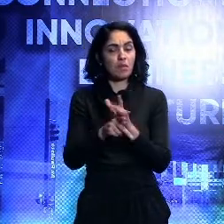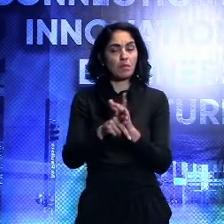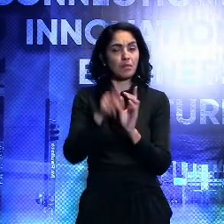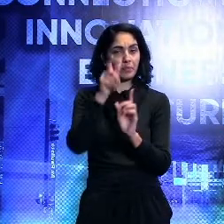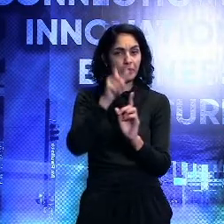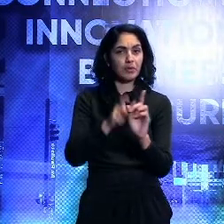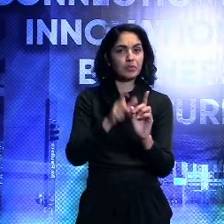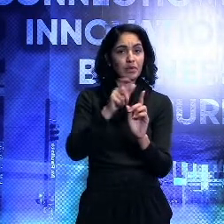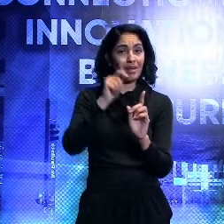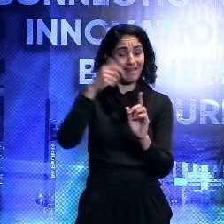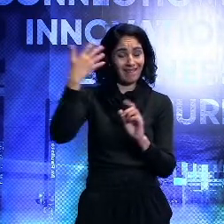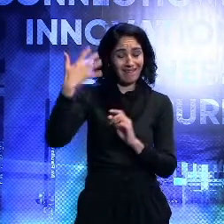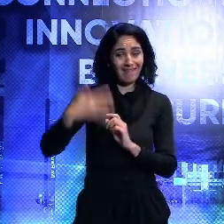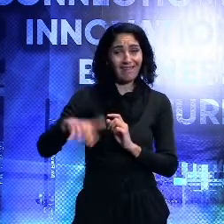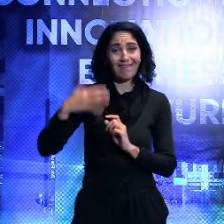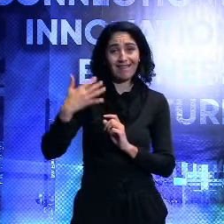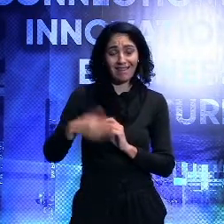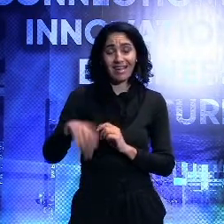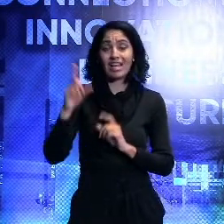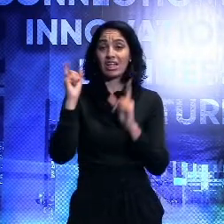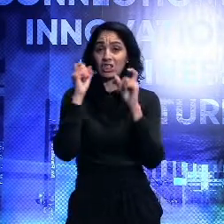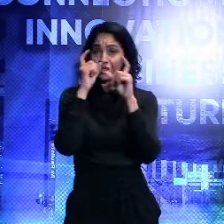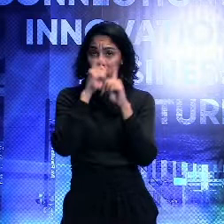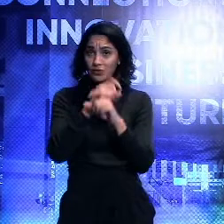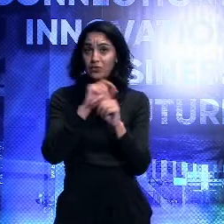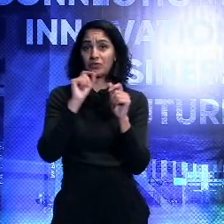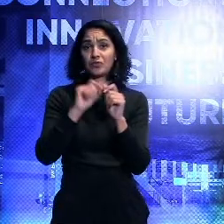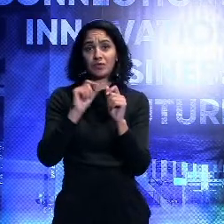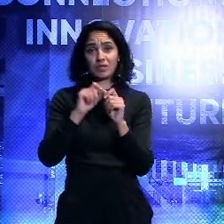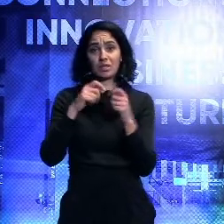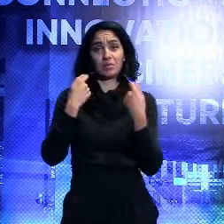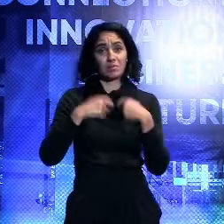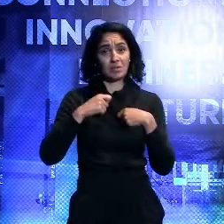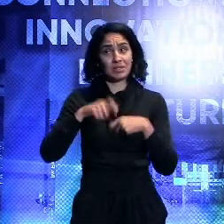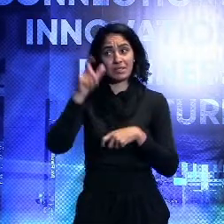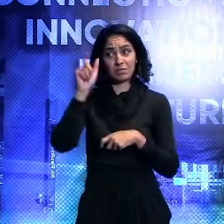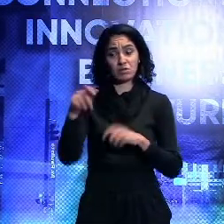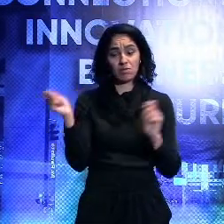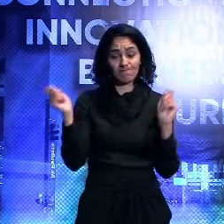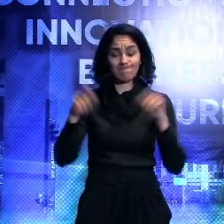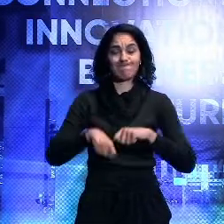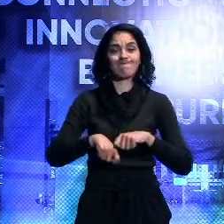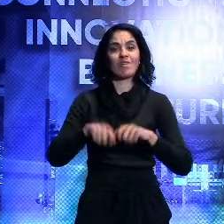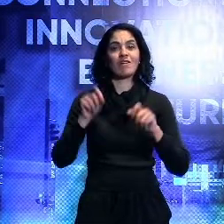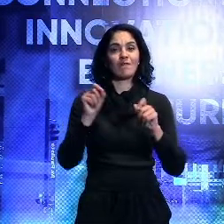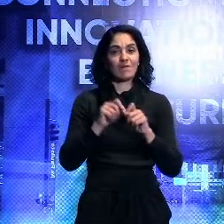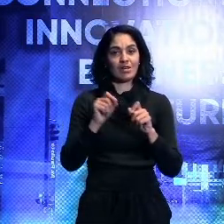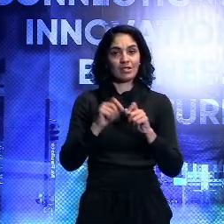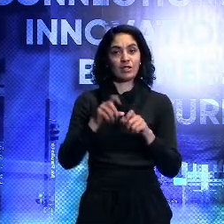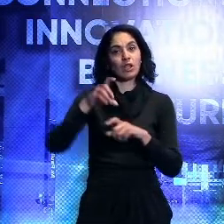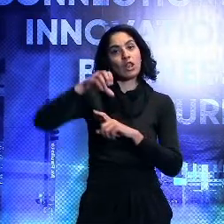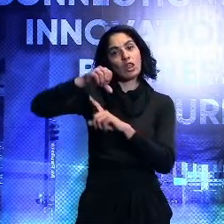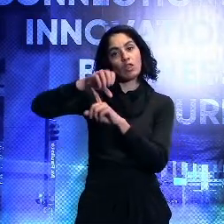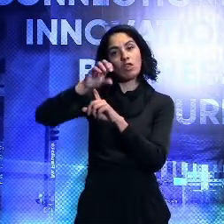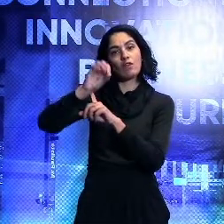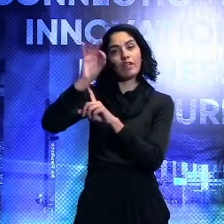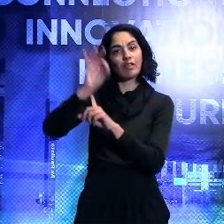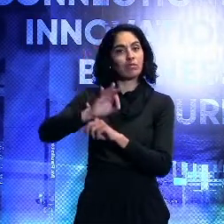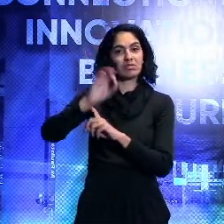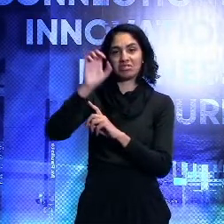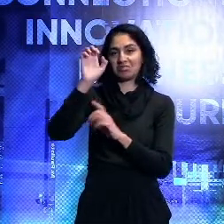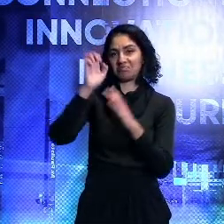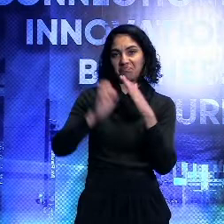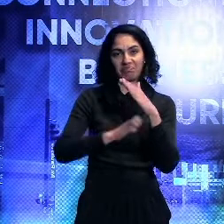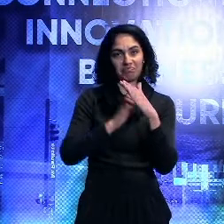cara, ela é difícil de aplicar. Você tem que ter pessoas muito competentes para fazer isso de forma eficiente. e 90% das empresas não fazem dessa forma. 90%